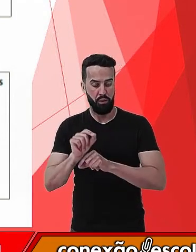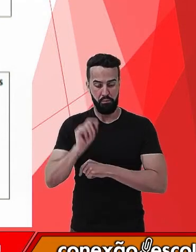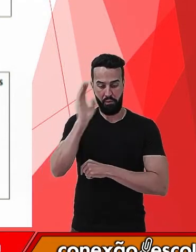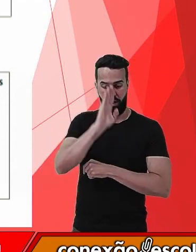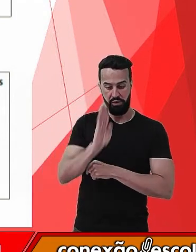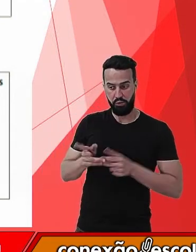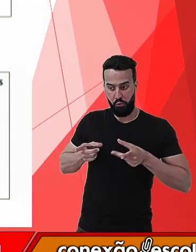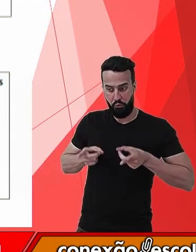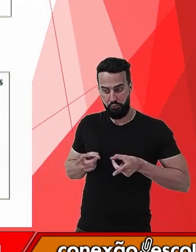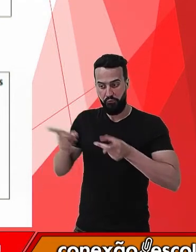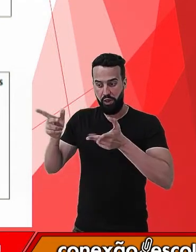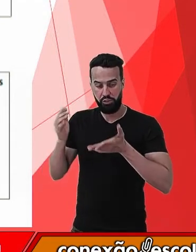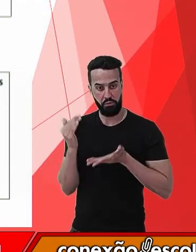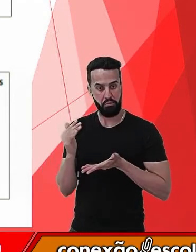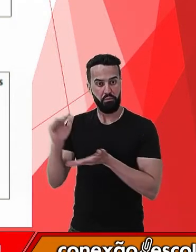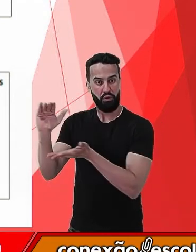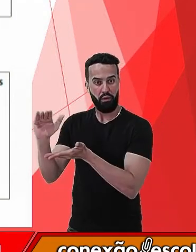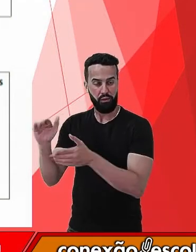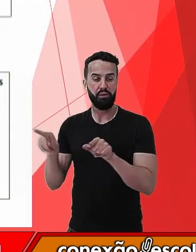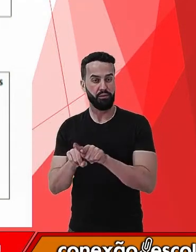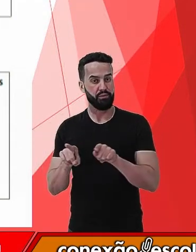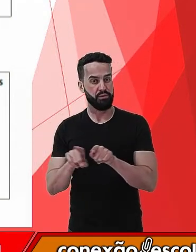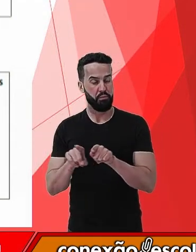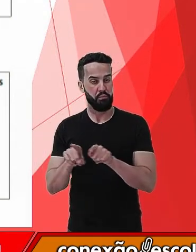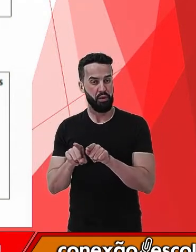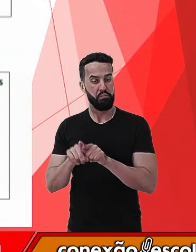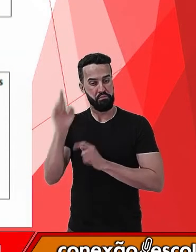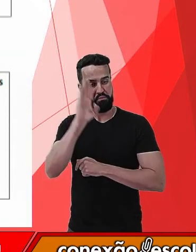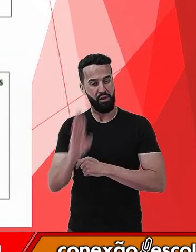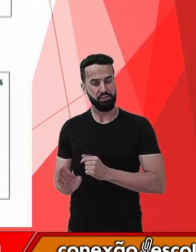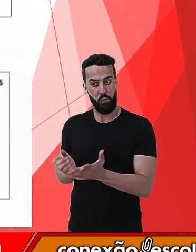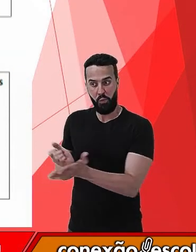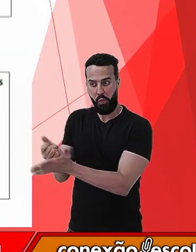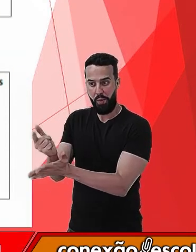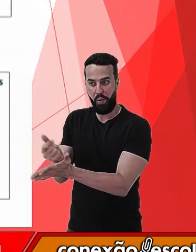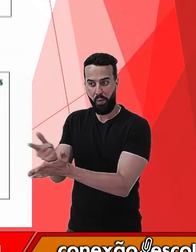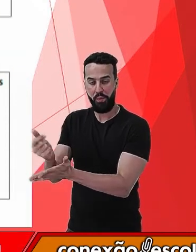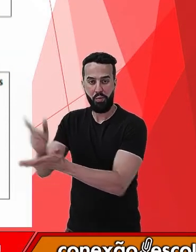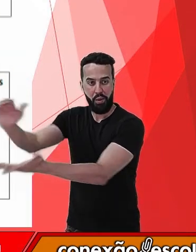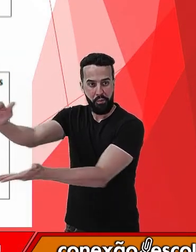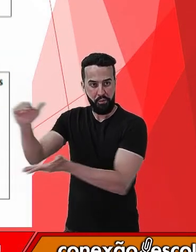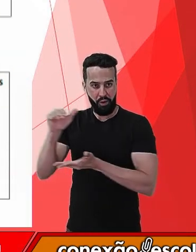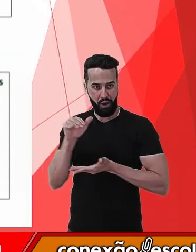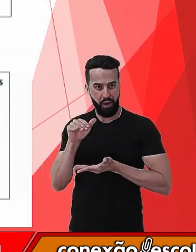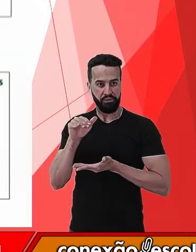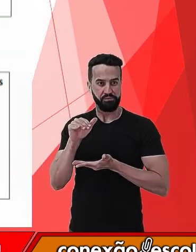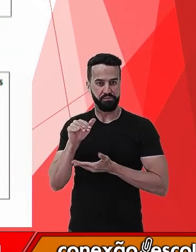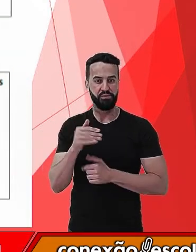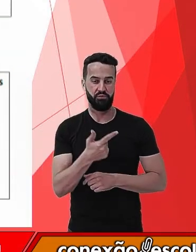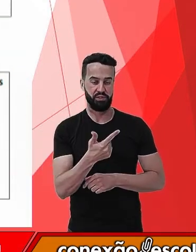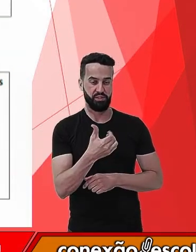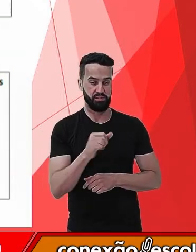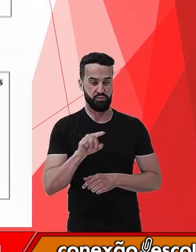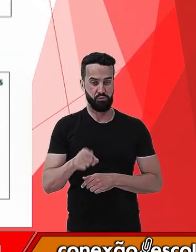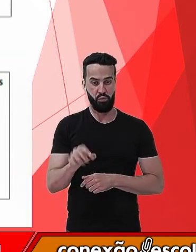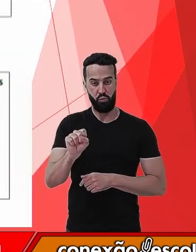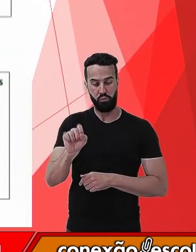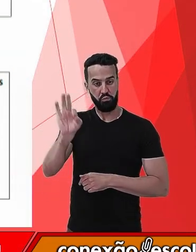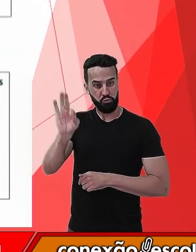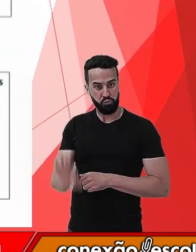de televisão. Aqui no Brasil, ela era conhecida também como sempre Toshiba. E a Lenovo adquiriu a Motorola e